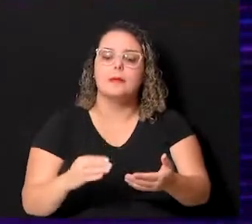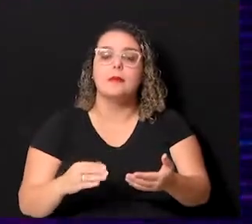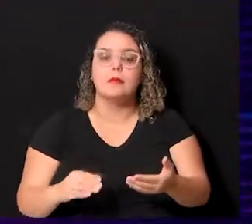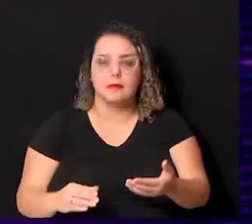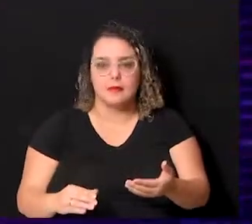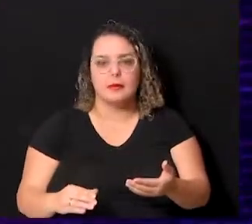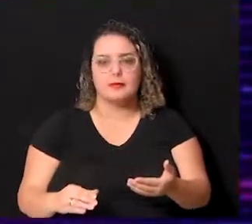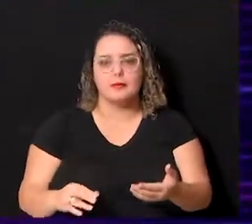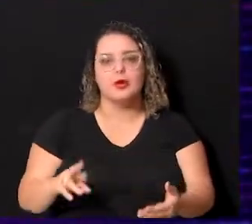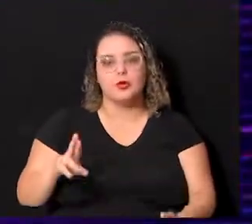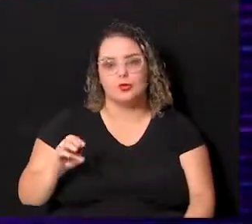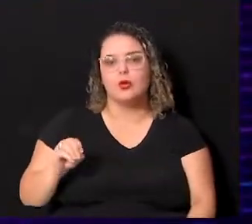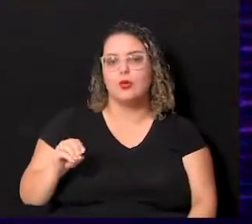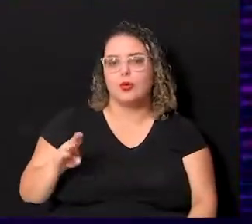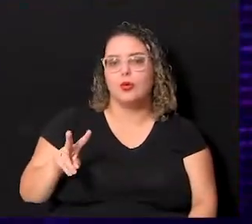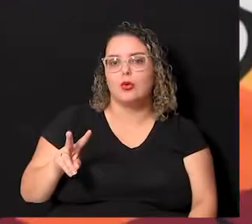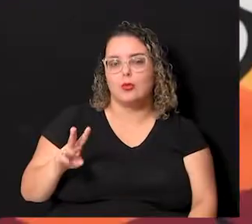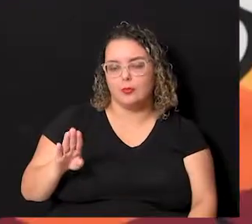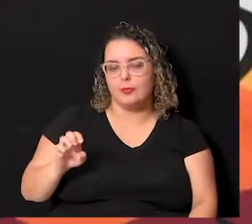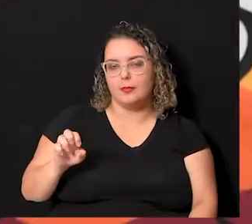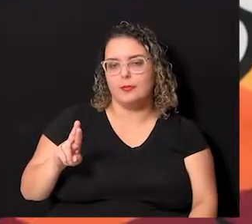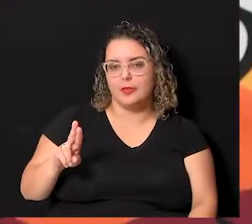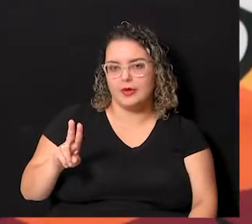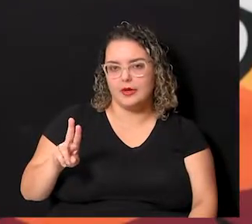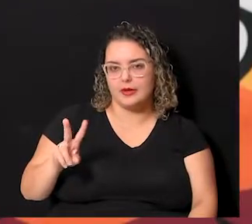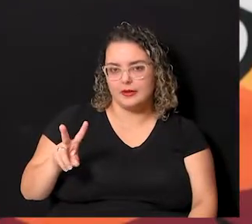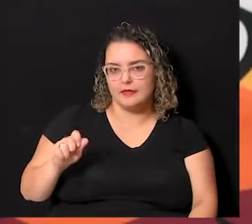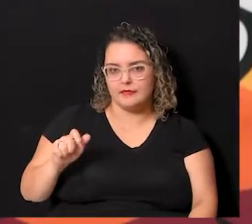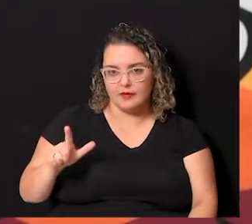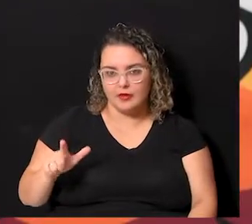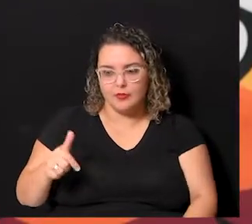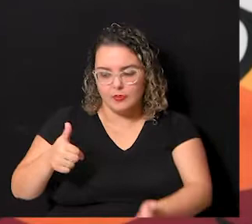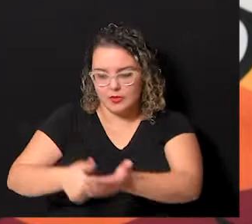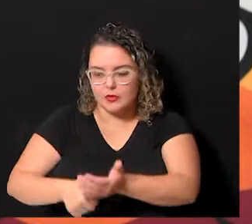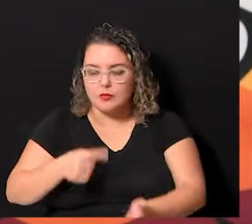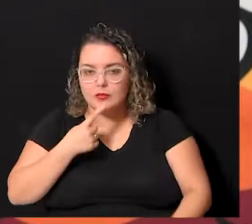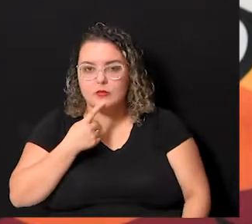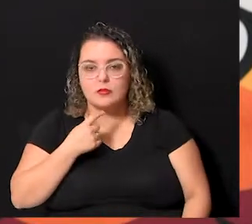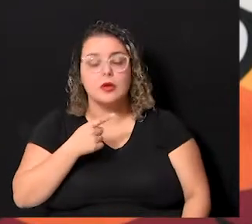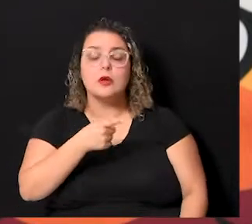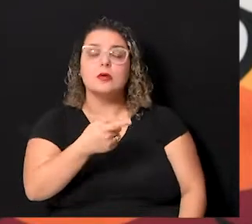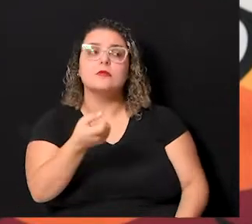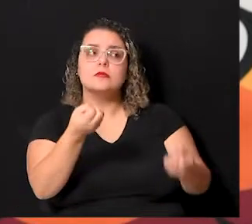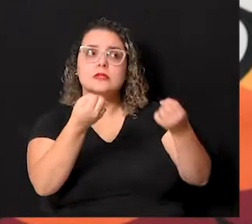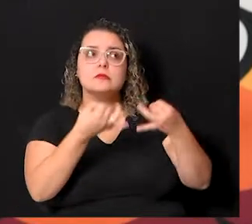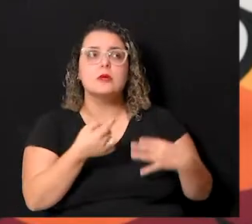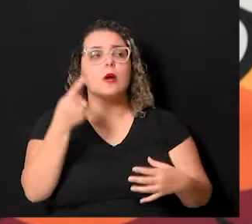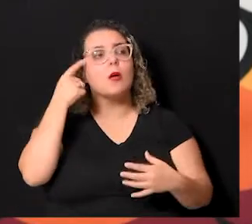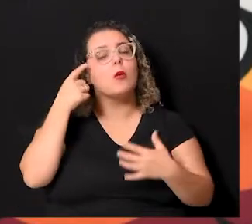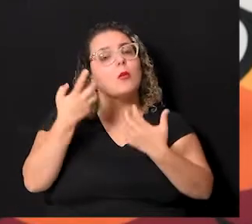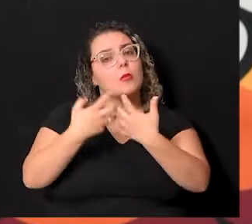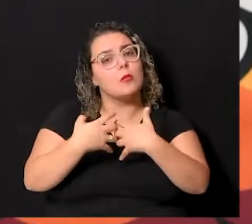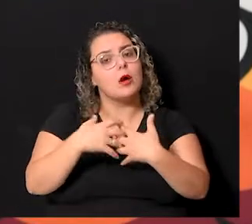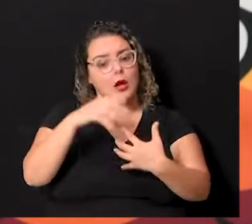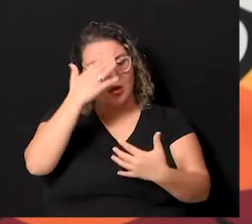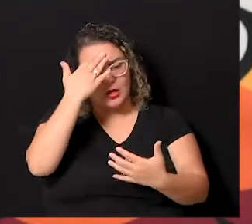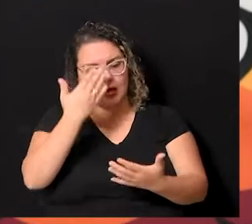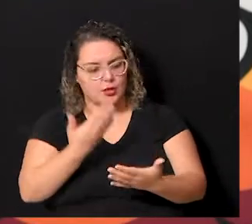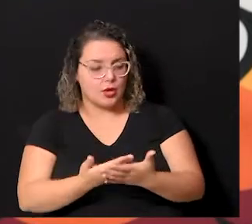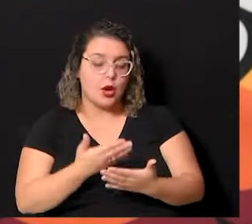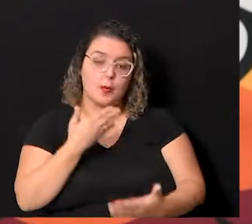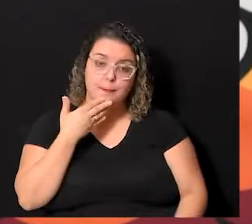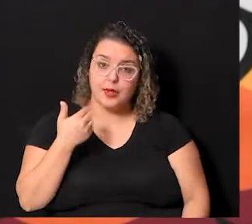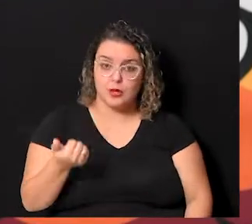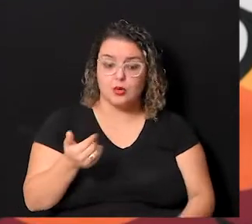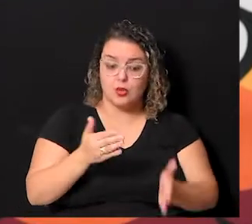a grande saga do Roberval apertando um botão vermelho. Enquanto você foi explicando, eu fiquei pensando o seguinte, acredito eu que